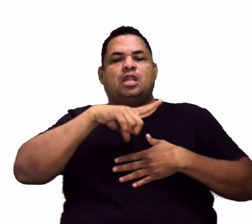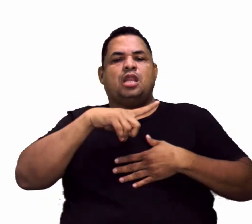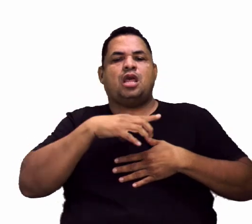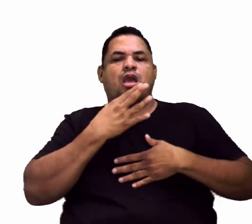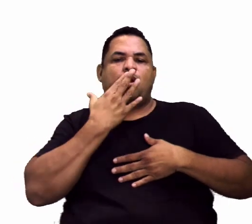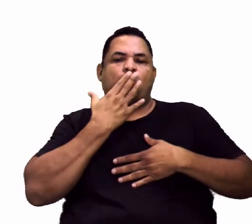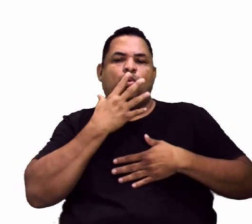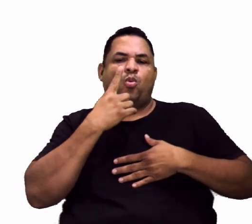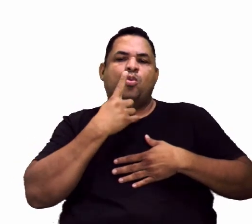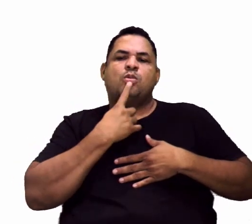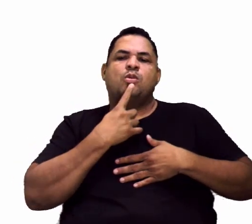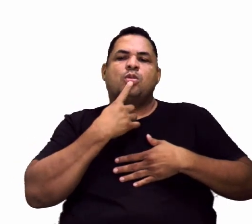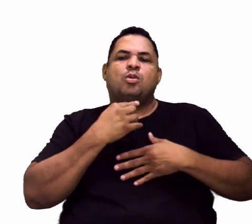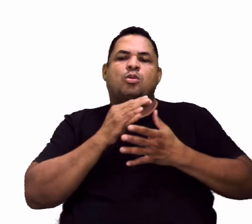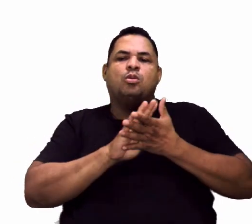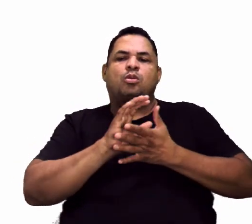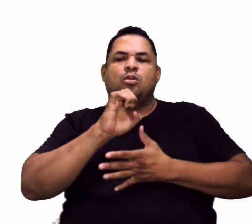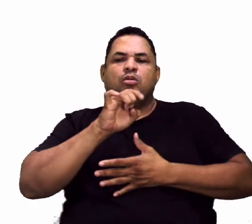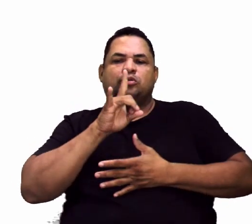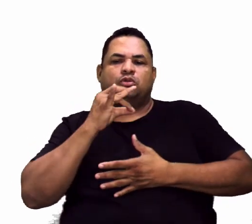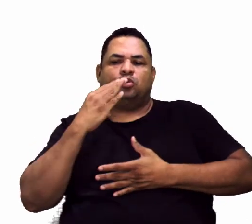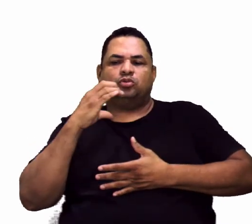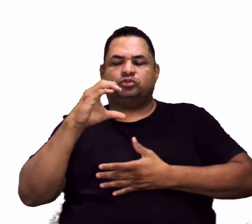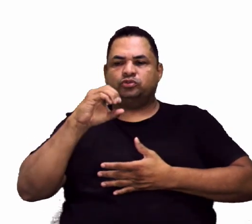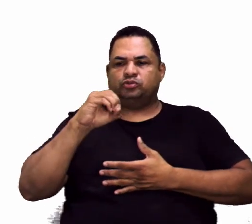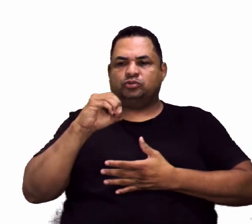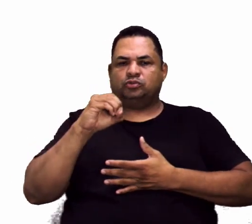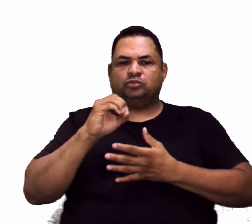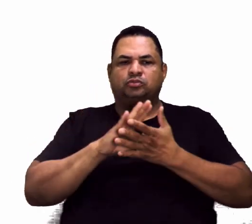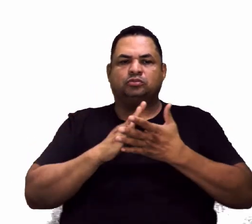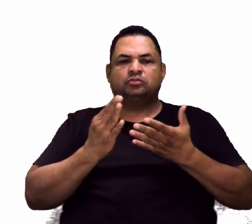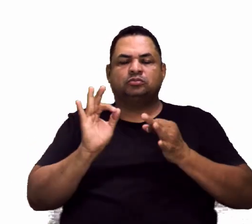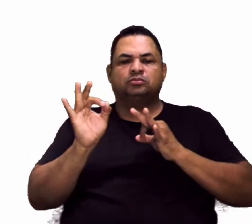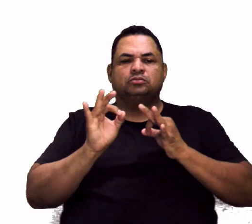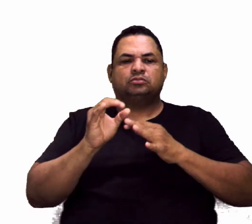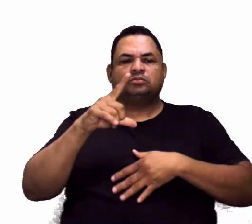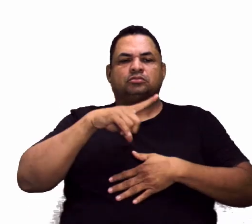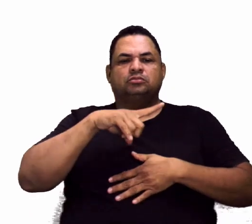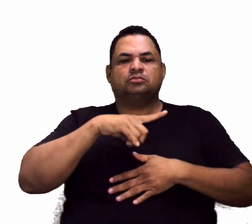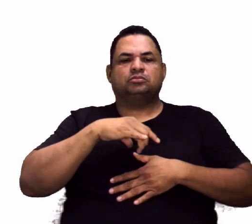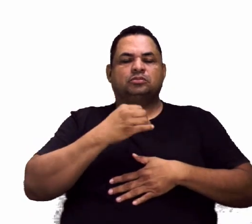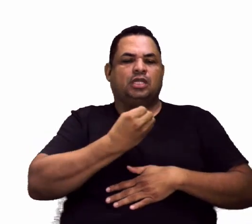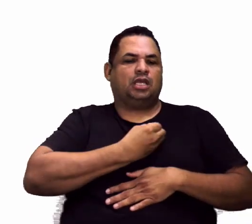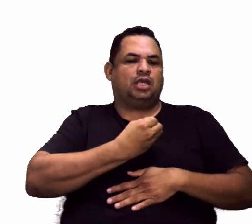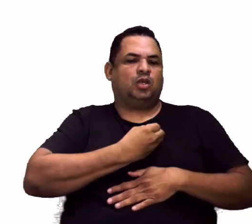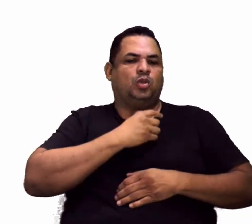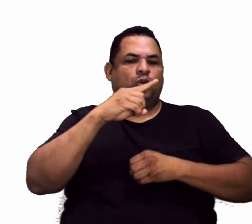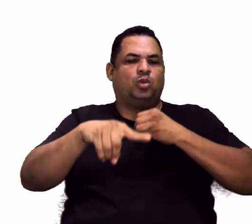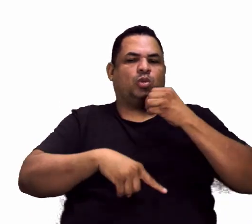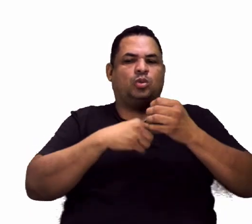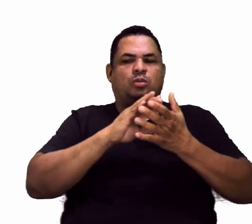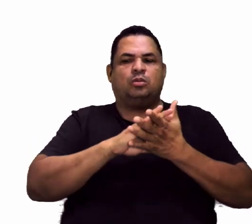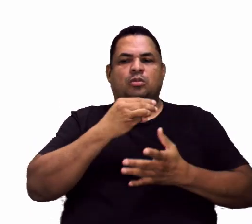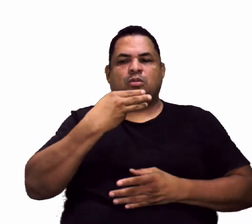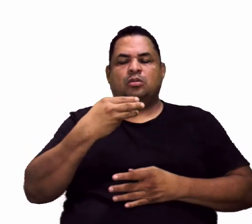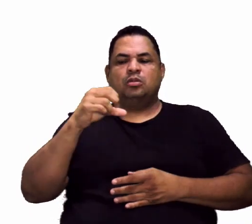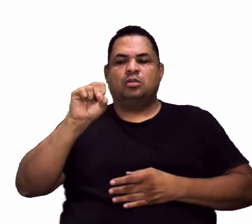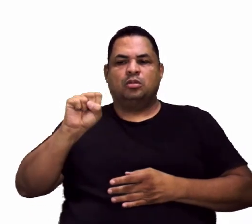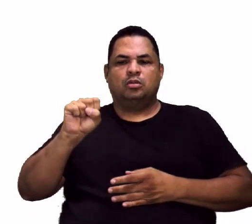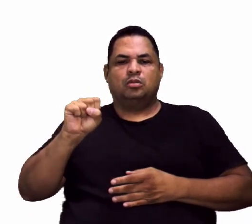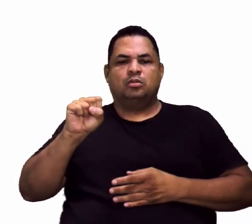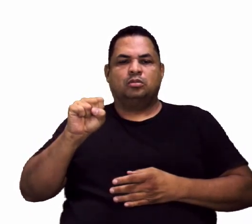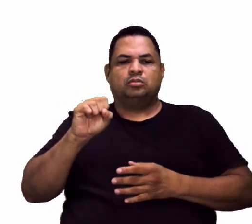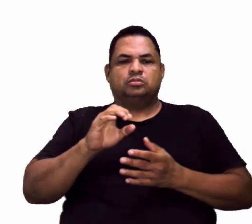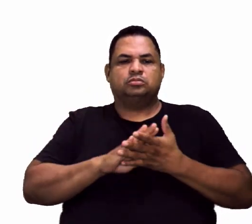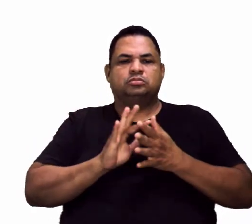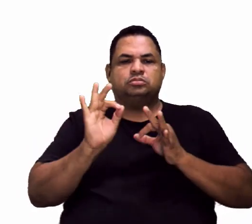para obter a cor vermelha é o estrôncio. O estrôncio que tem número atômico 38 e